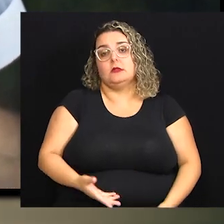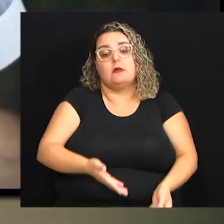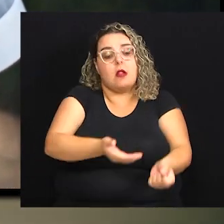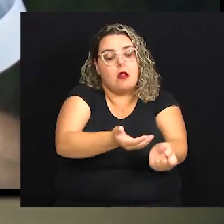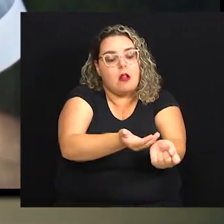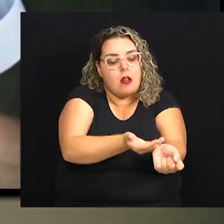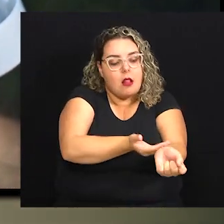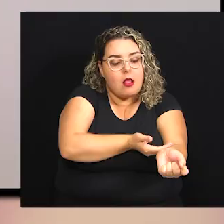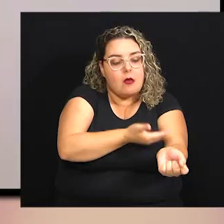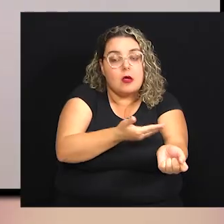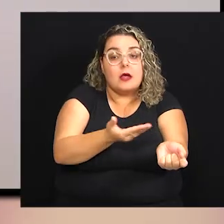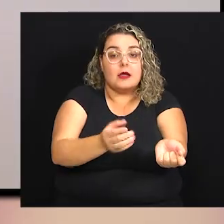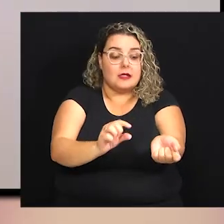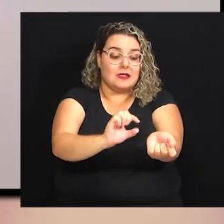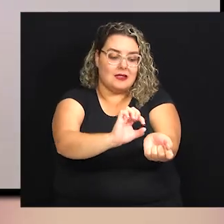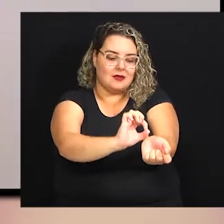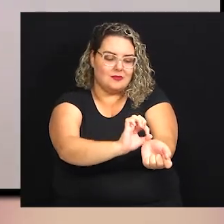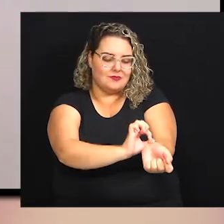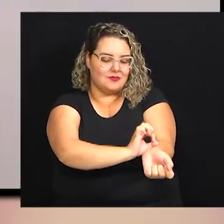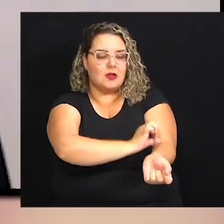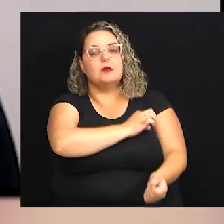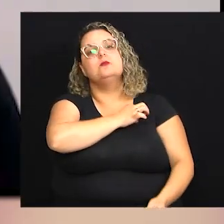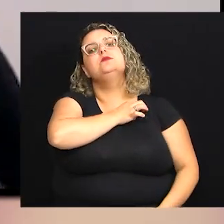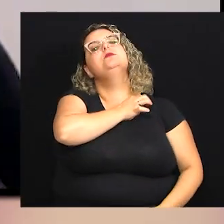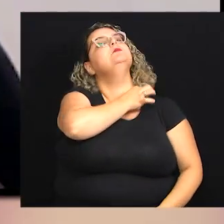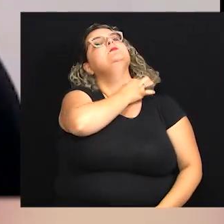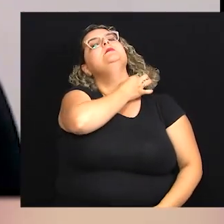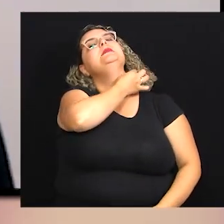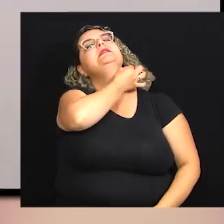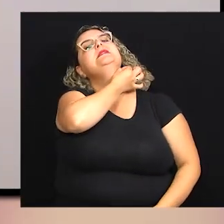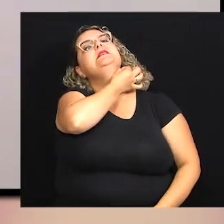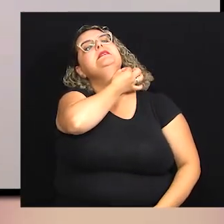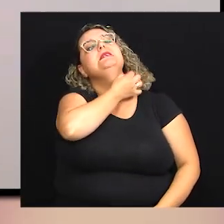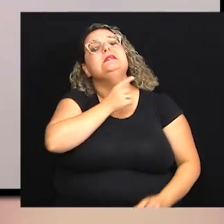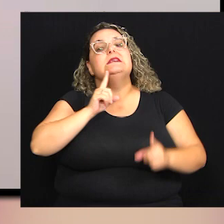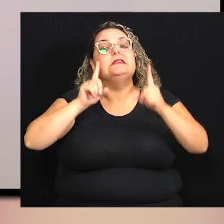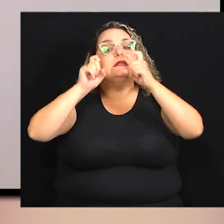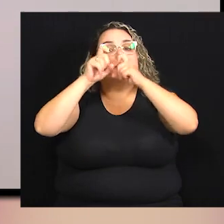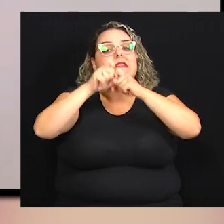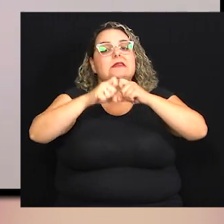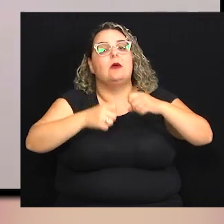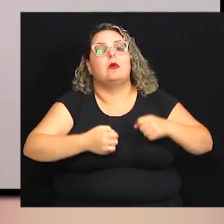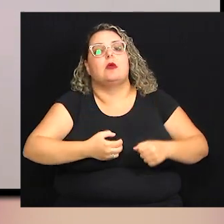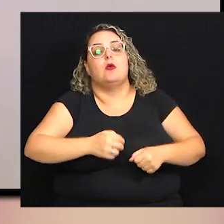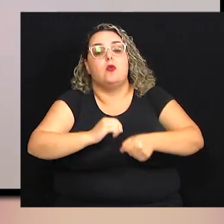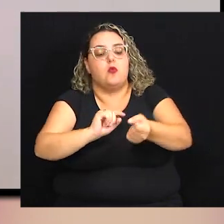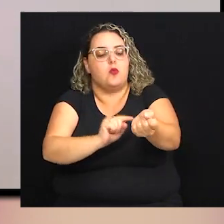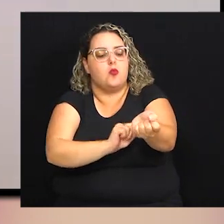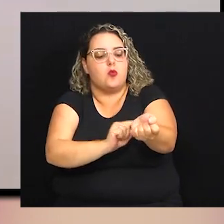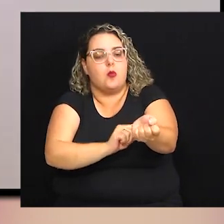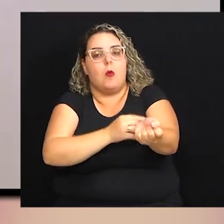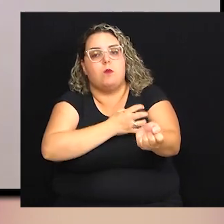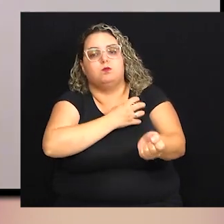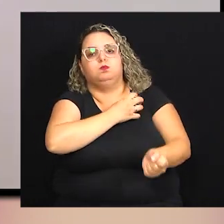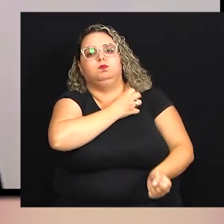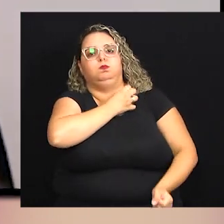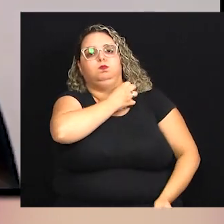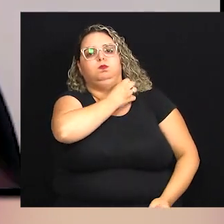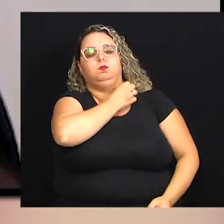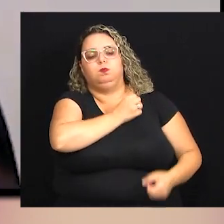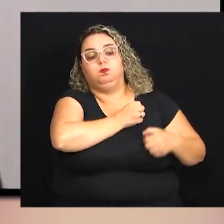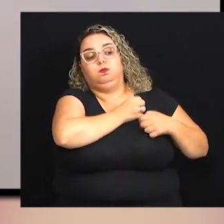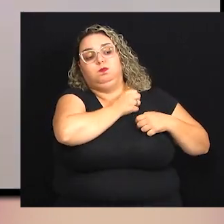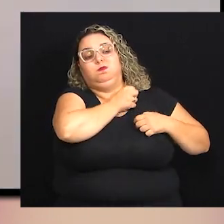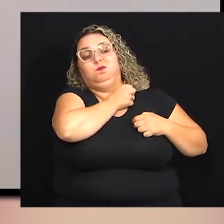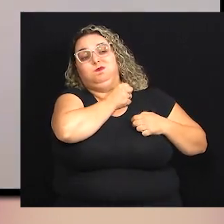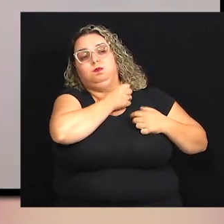passar pelas pequenas artérias, entendeu? E isso, principalmente quando a idade já começa a aparecer, e não é muito